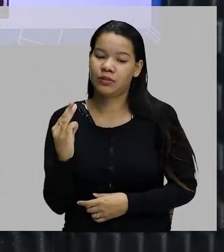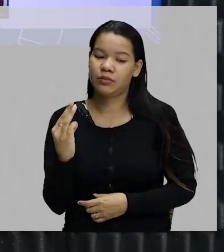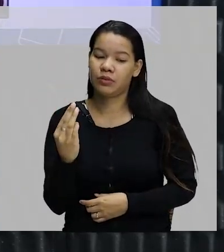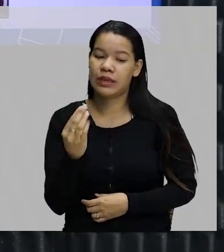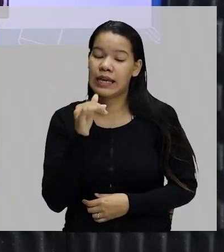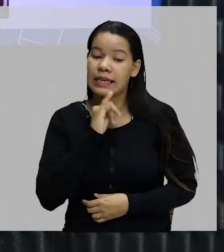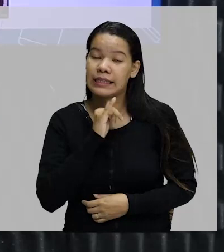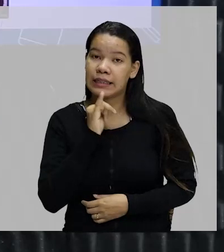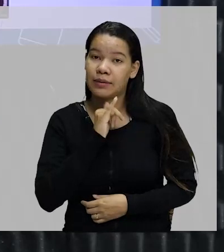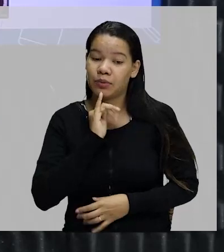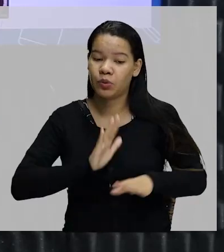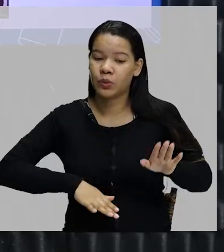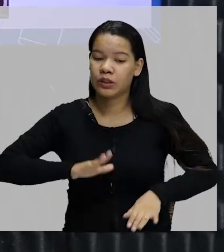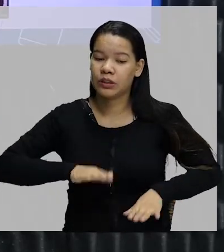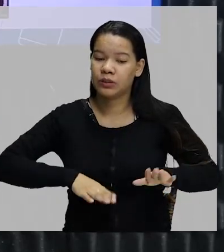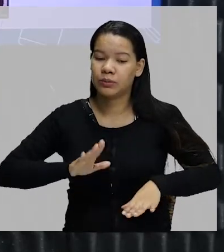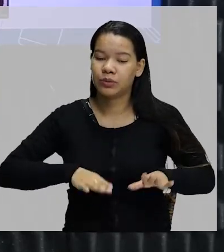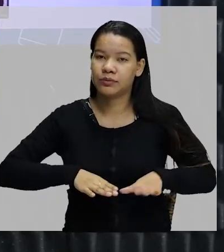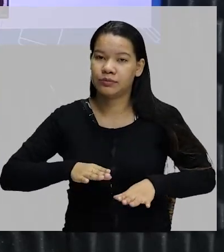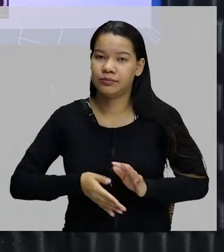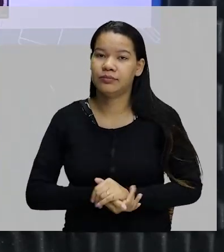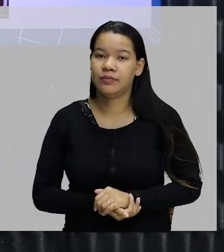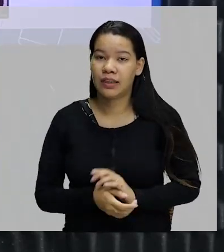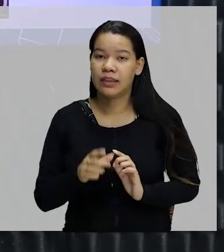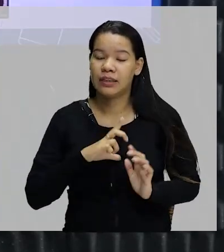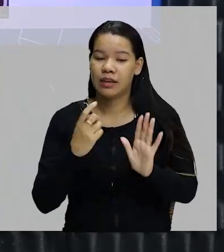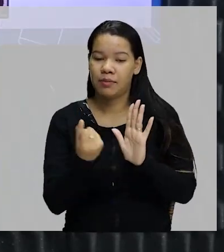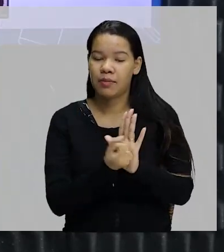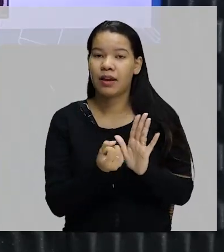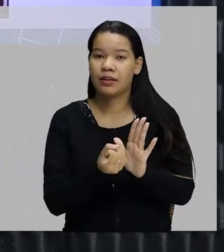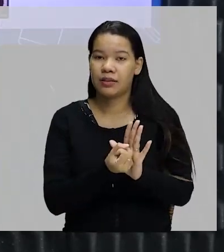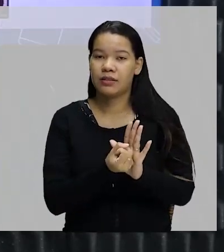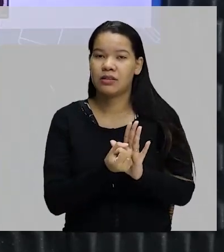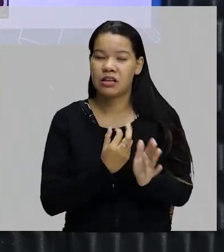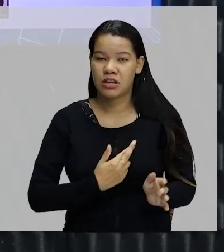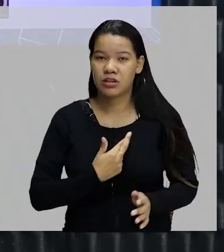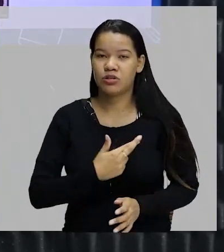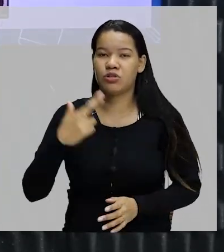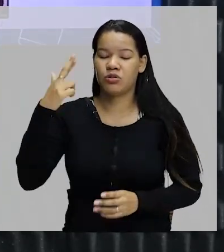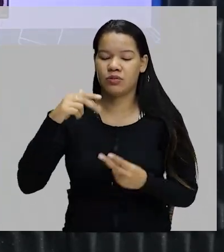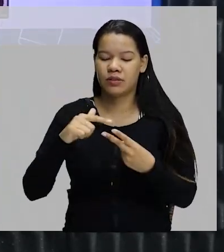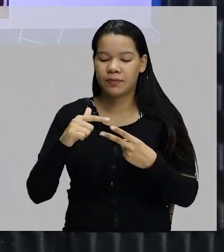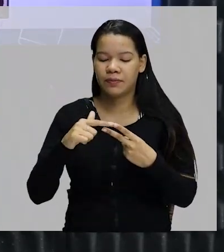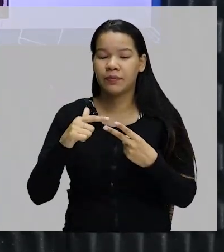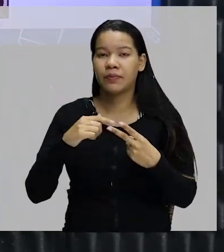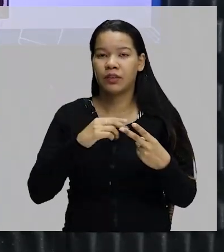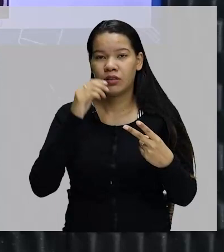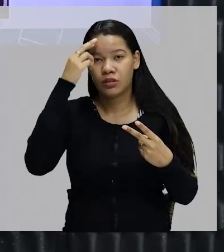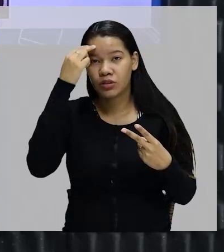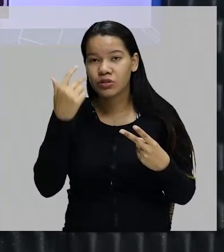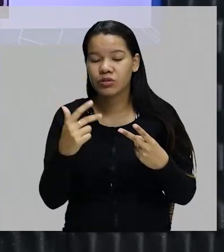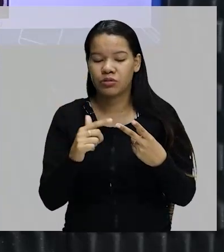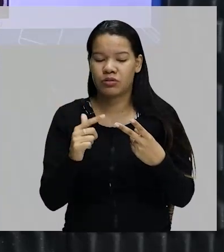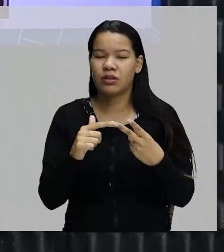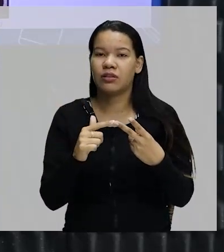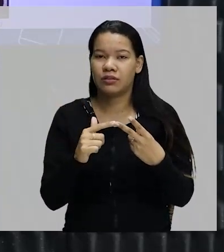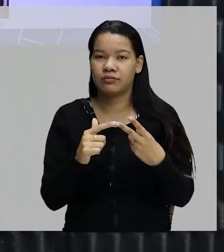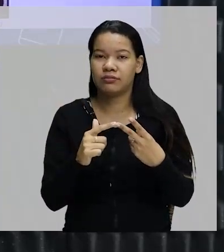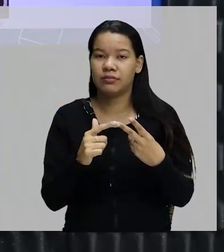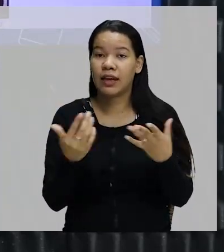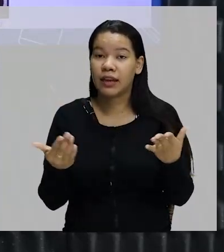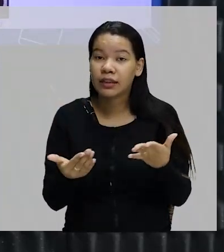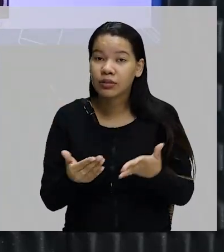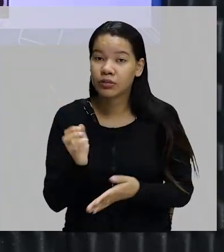também religiosa, sendo histórica aqui do nosso estado. Então tem muito a ver em homenagem aos santos. Quais são